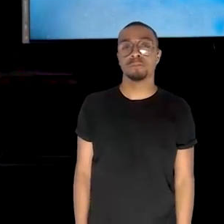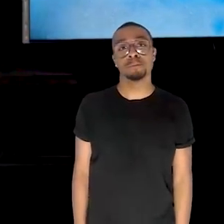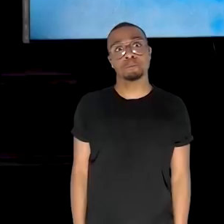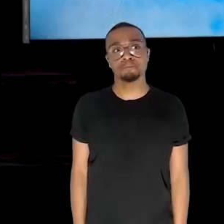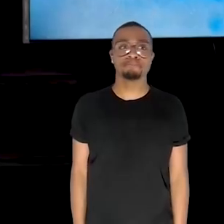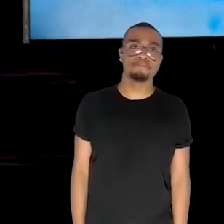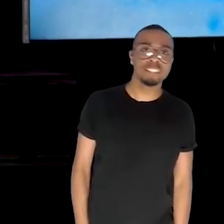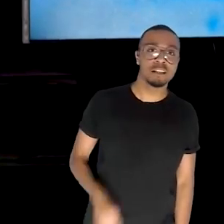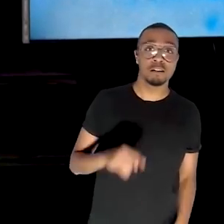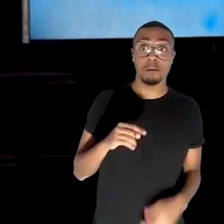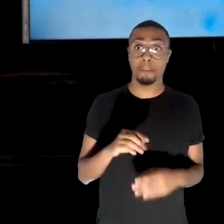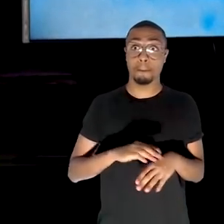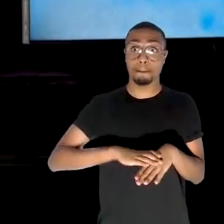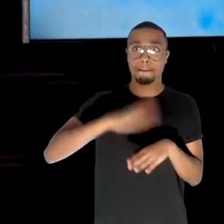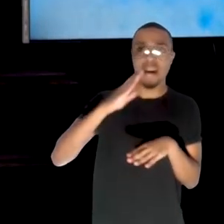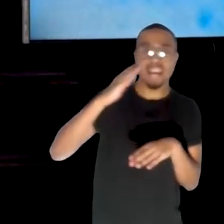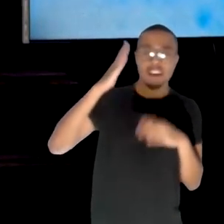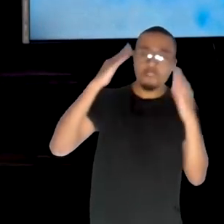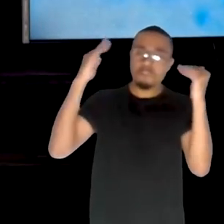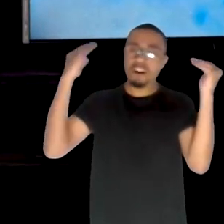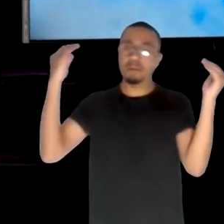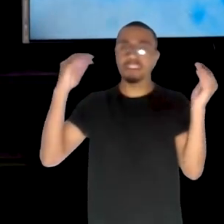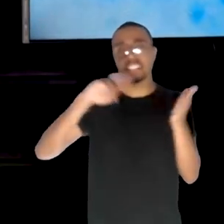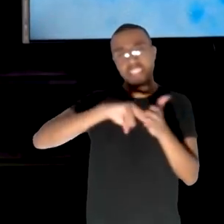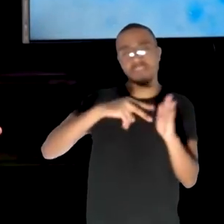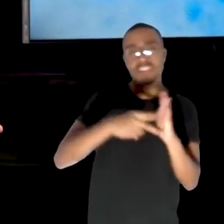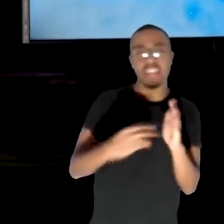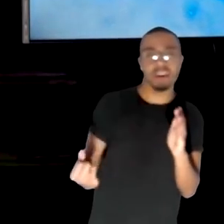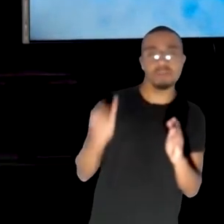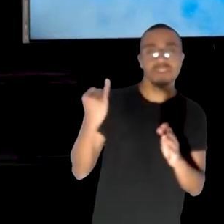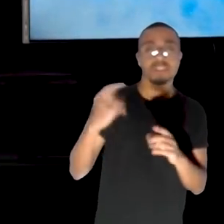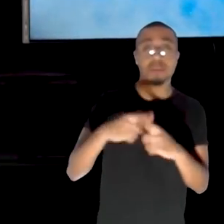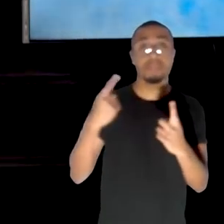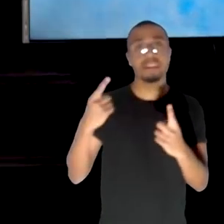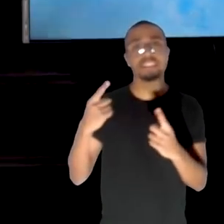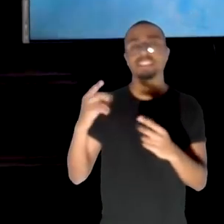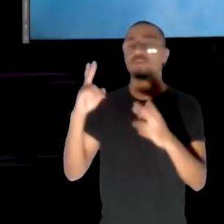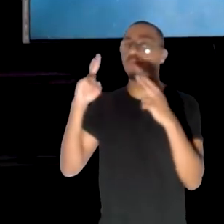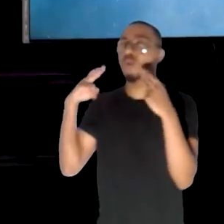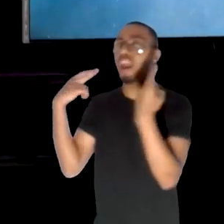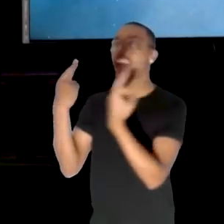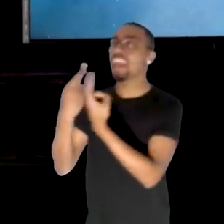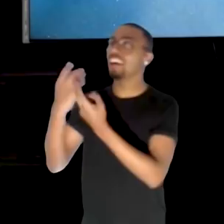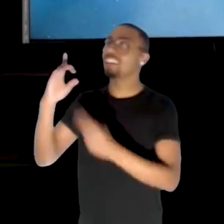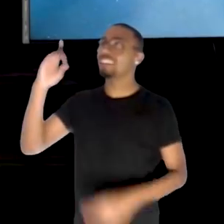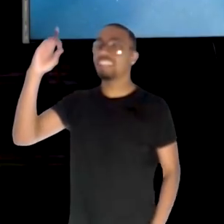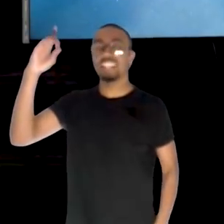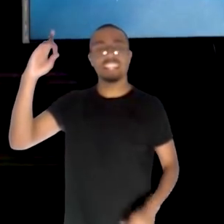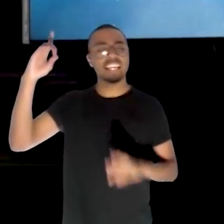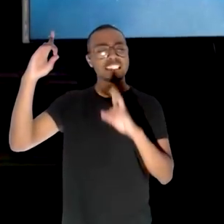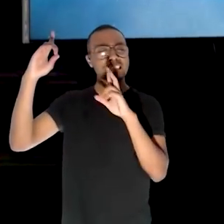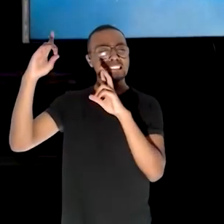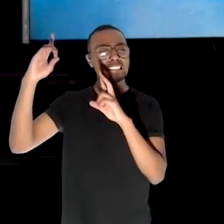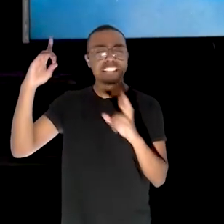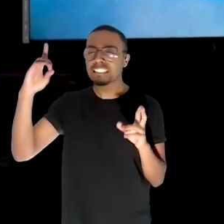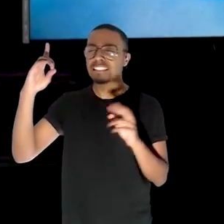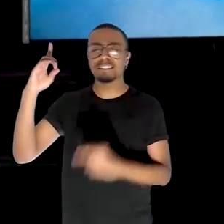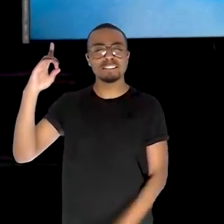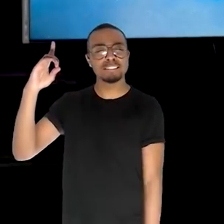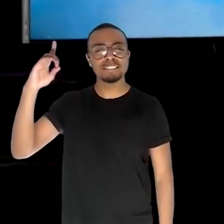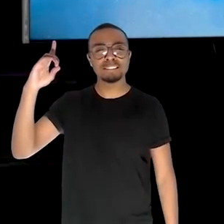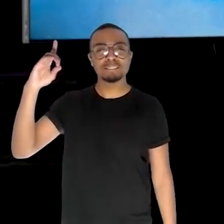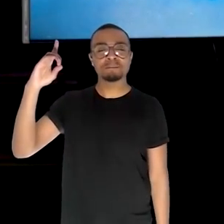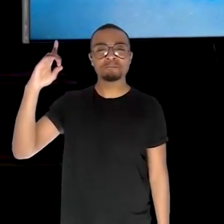apareço, mais importância eu tenho. Mas no reino de Deus não é assim. Não é. Repito para você,